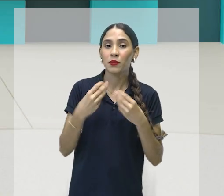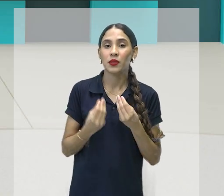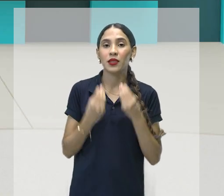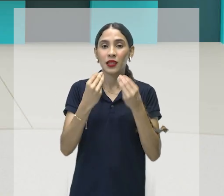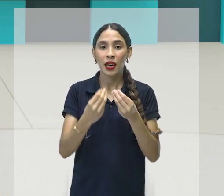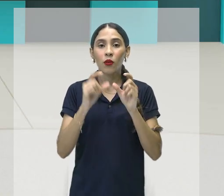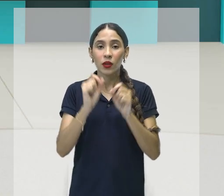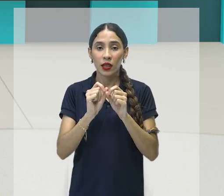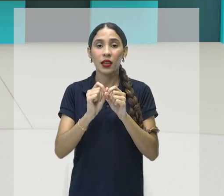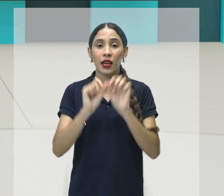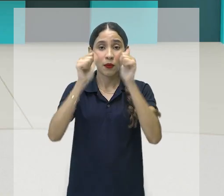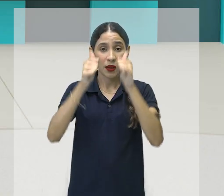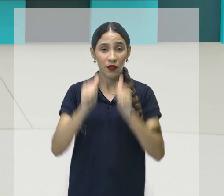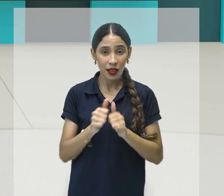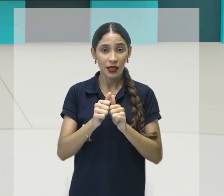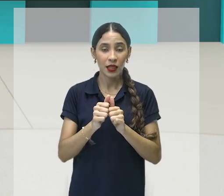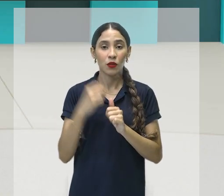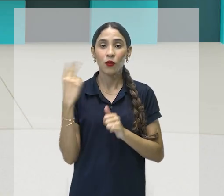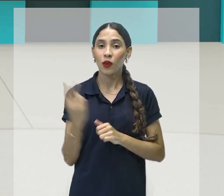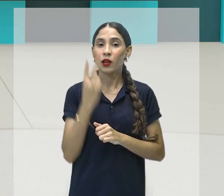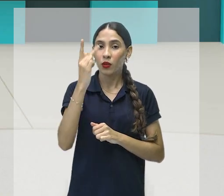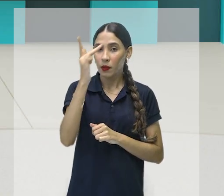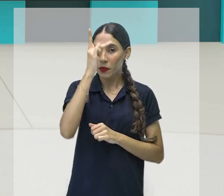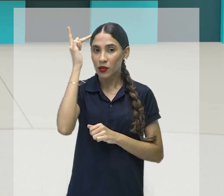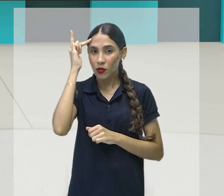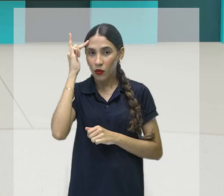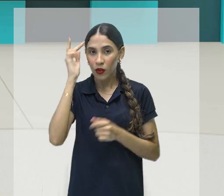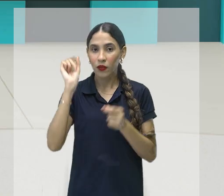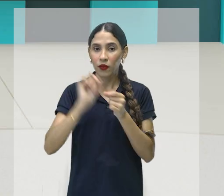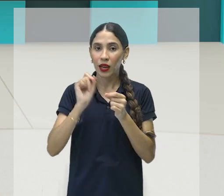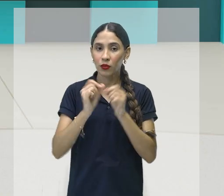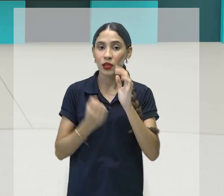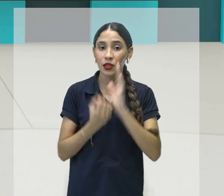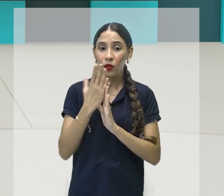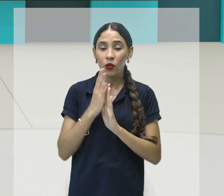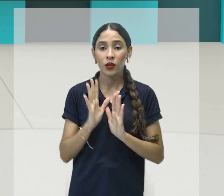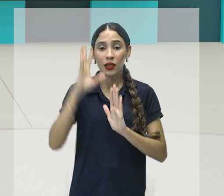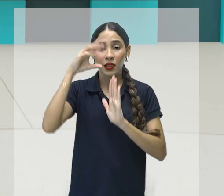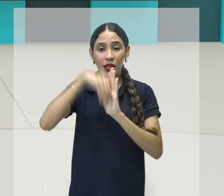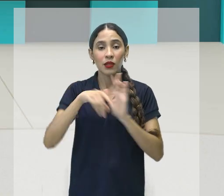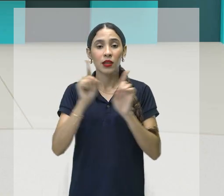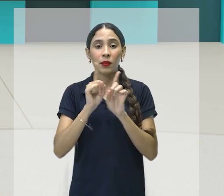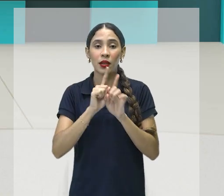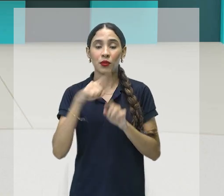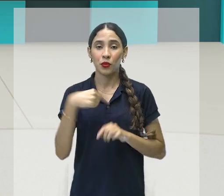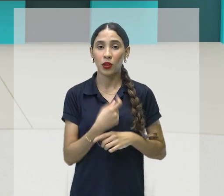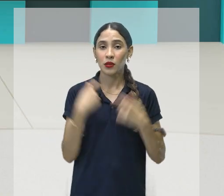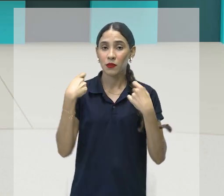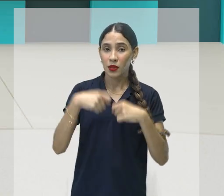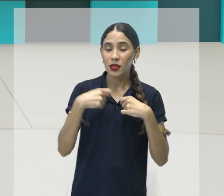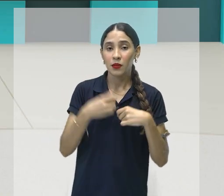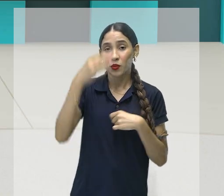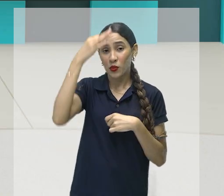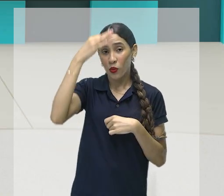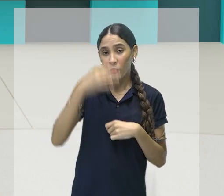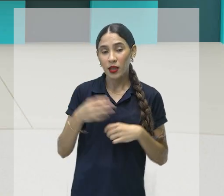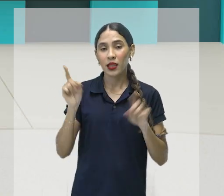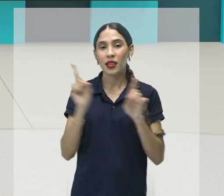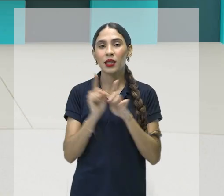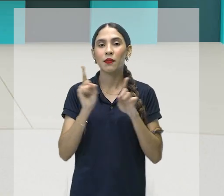dar crédito, o valor da pessoa que realmente fez. Dentro disso, nós precisamos